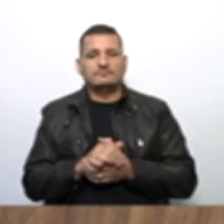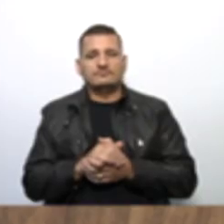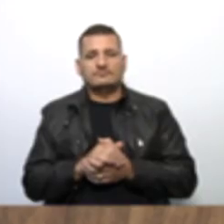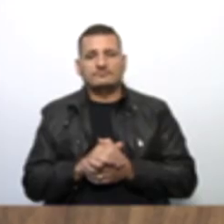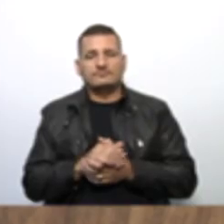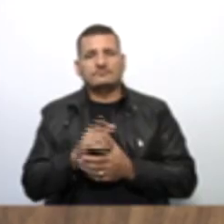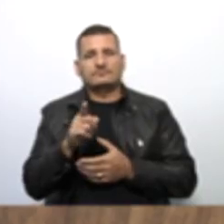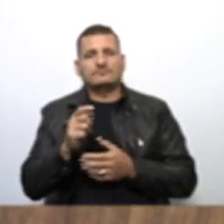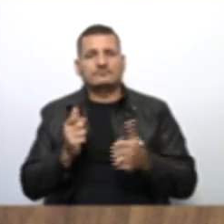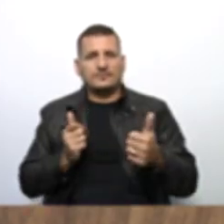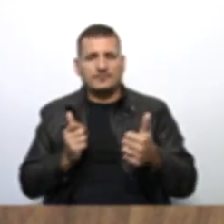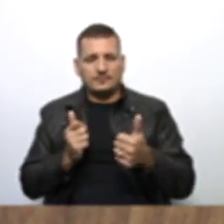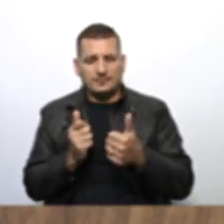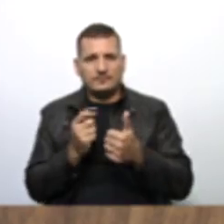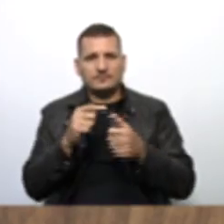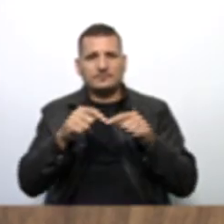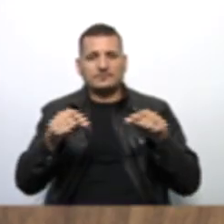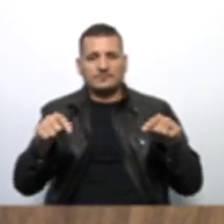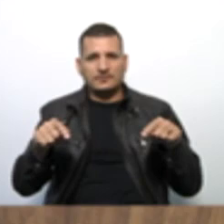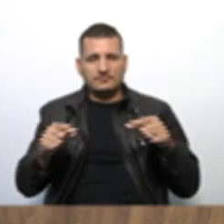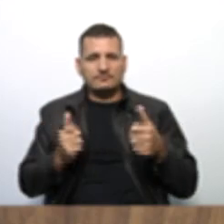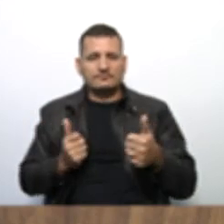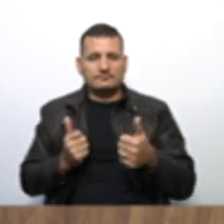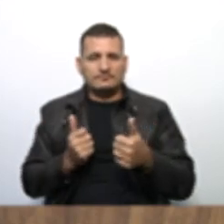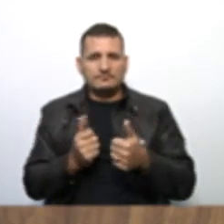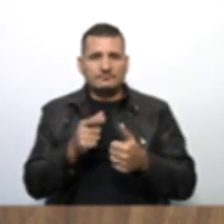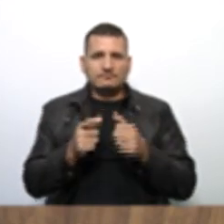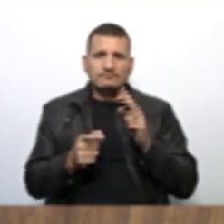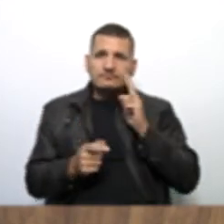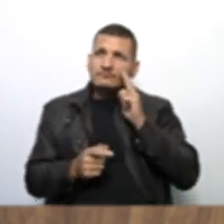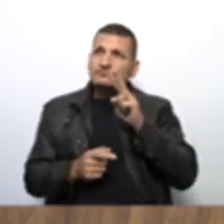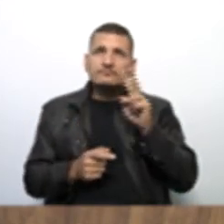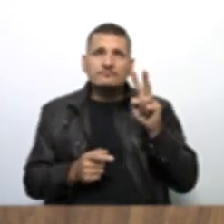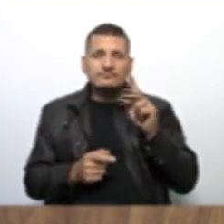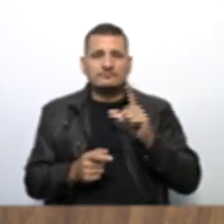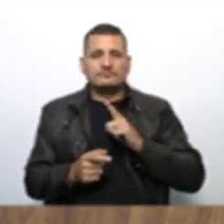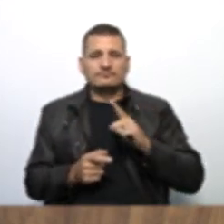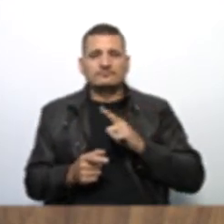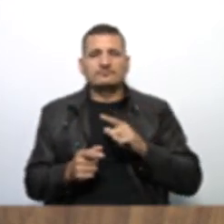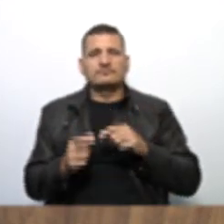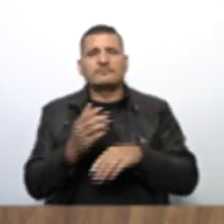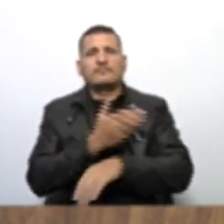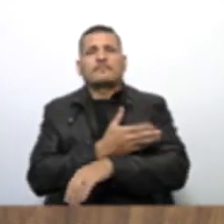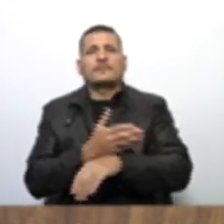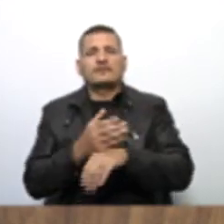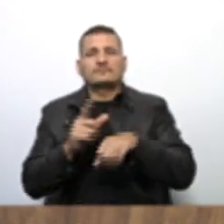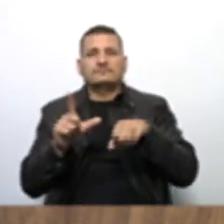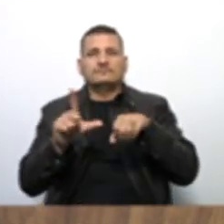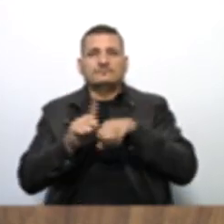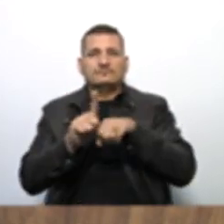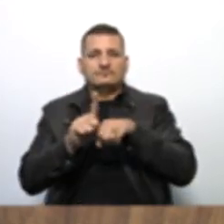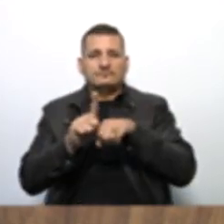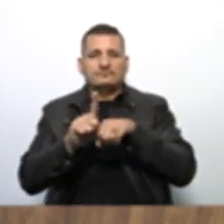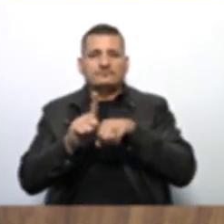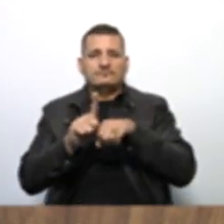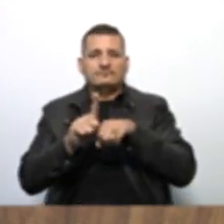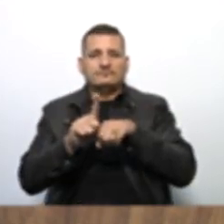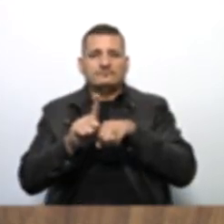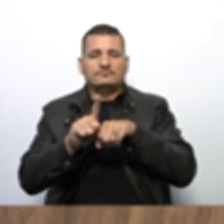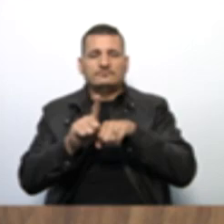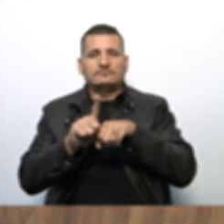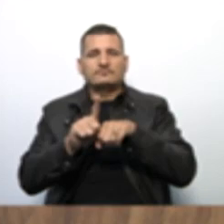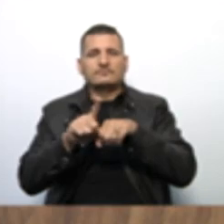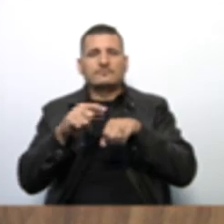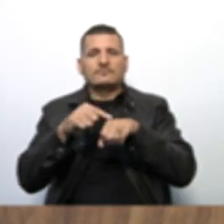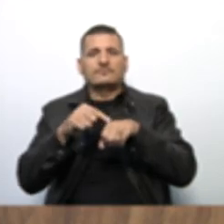chegando perto da sua sala de aula, você procura na parede ou no teto uns equipamentos brancos. Aquilo lá a gente chama de access point, ele que vai